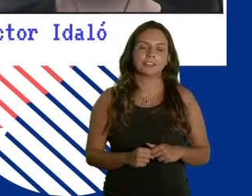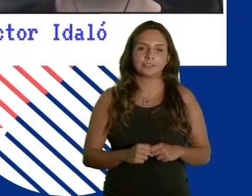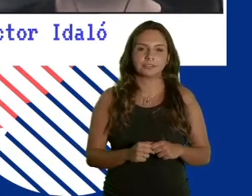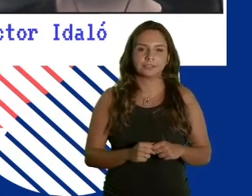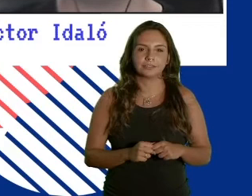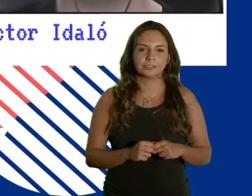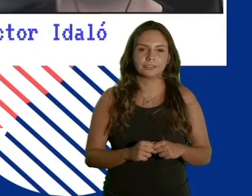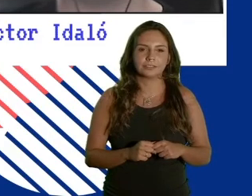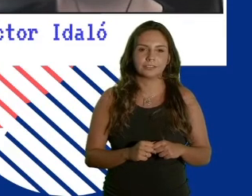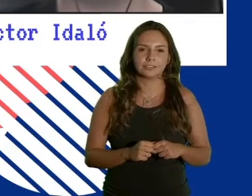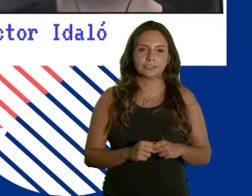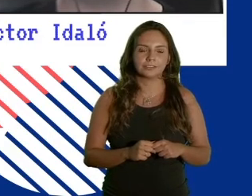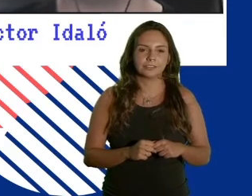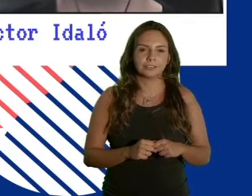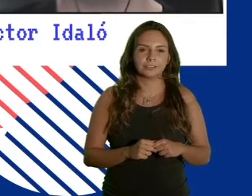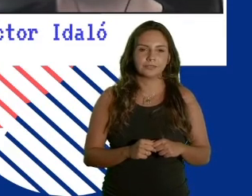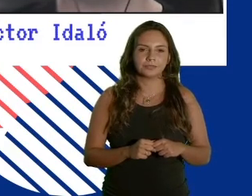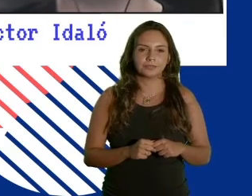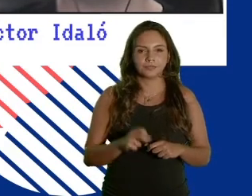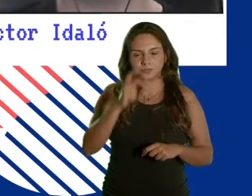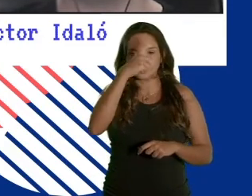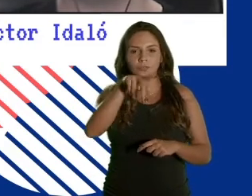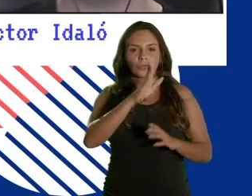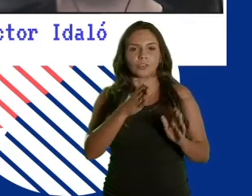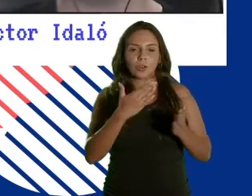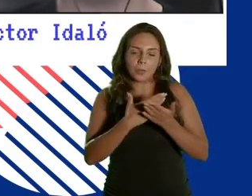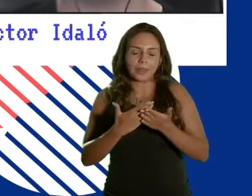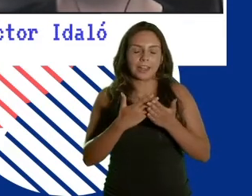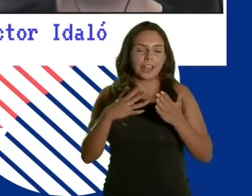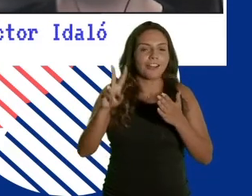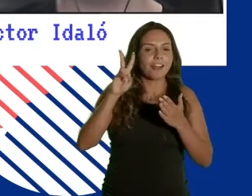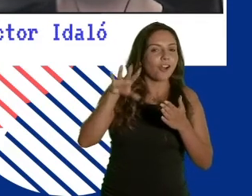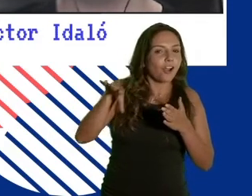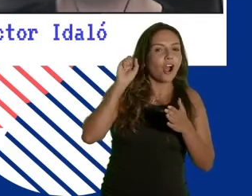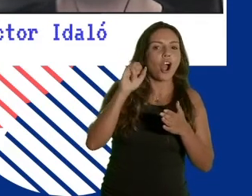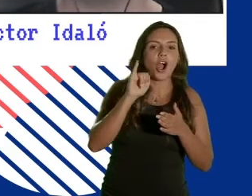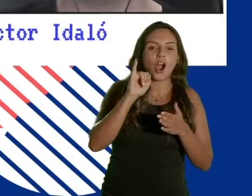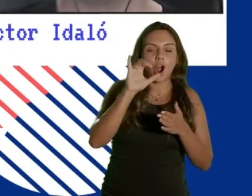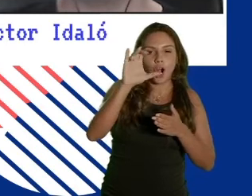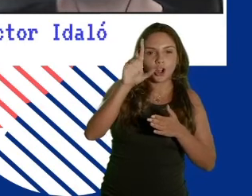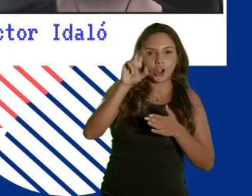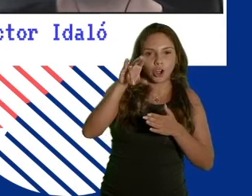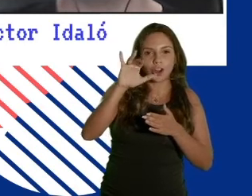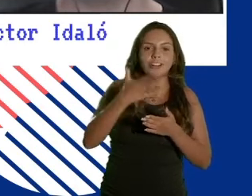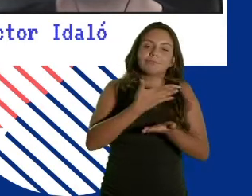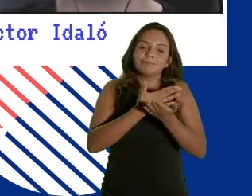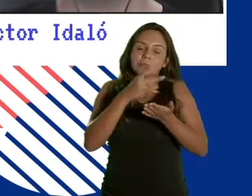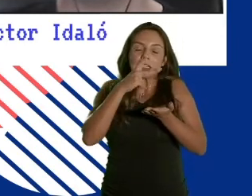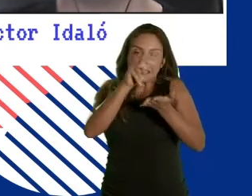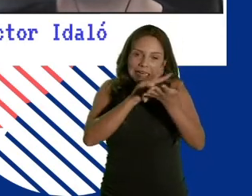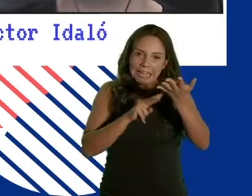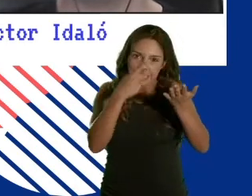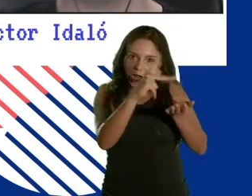sua crônica no sábado e já começo a semana mais animada. E isso me conforta